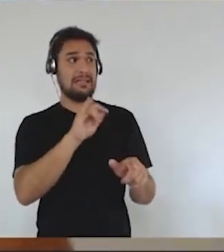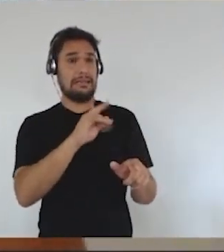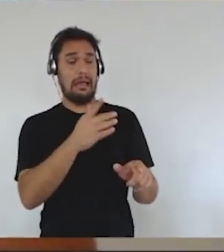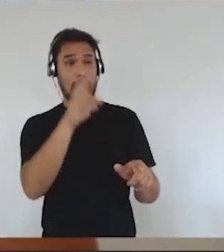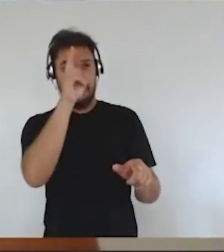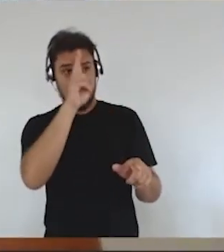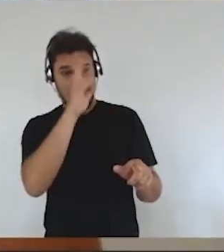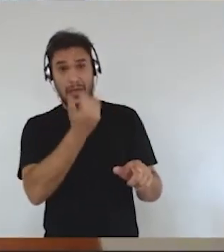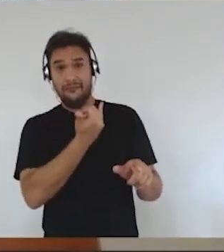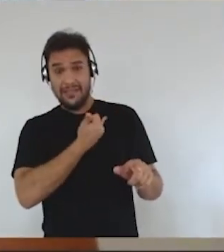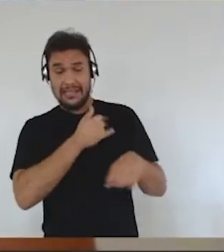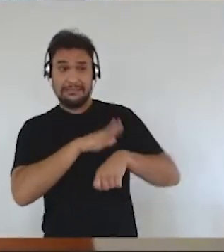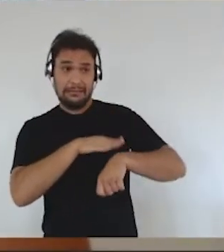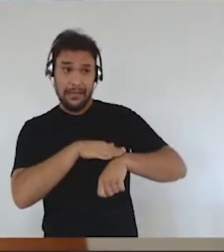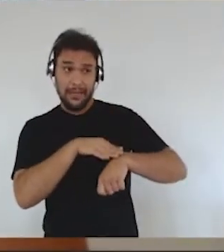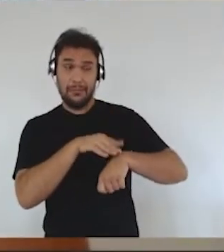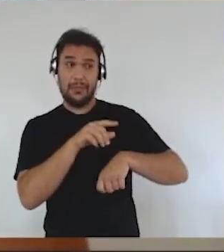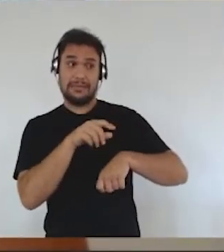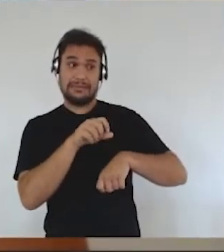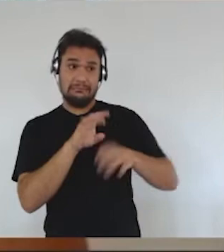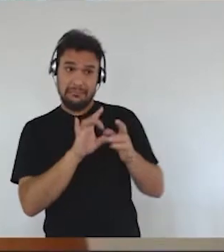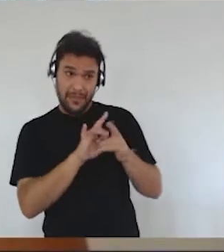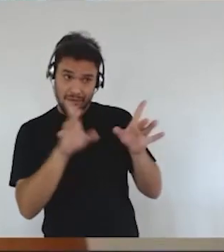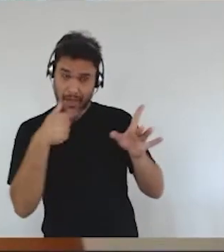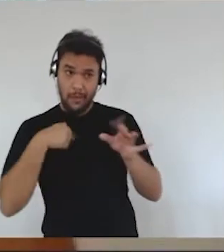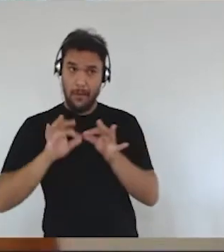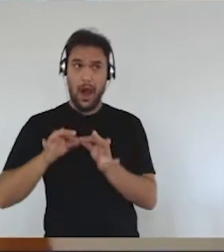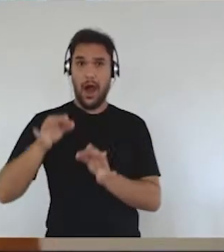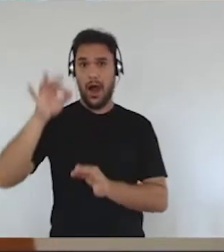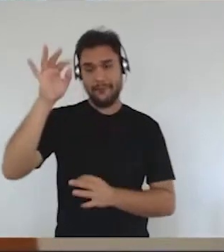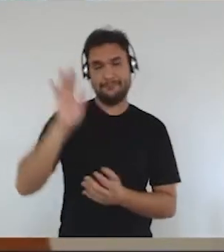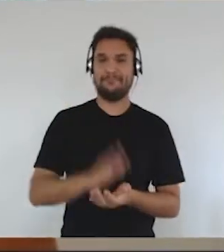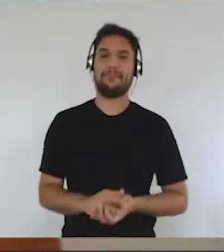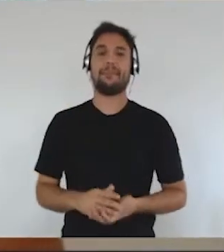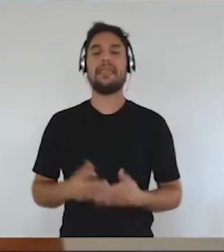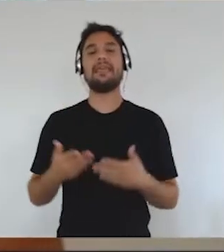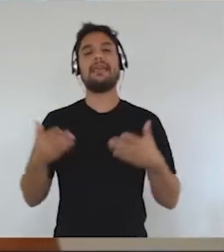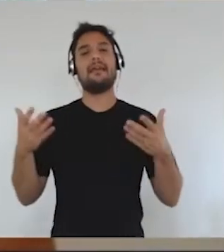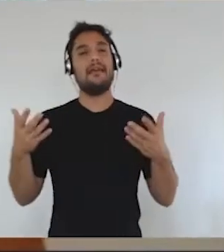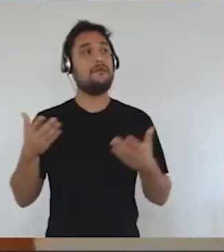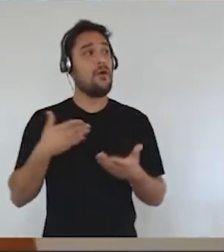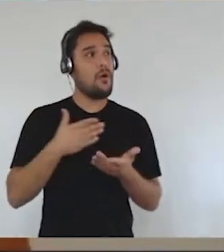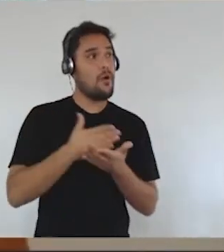tempo, porque senão eu me alongo. Bem, vou começar um